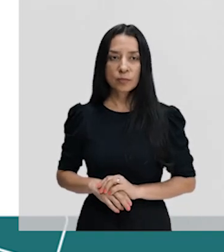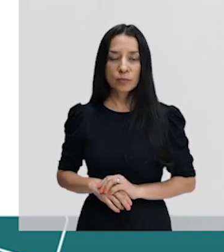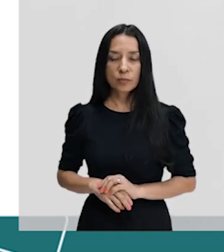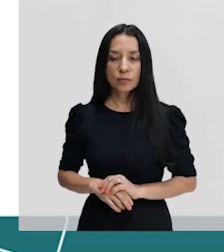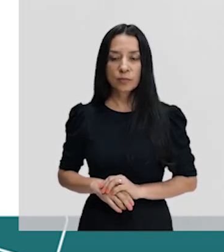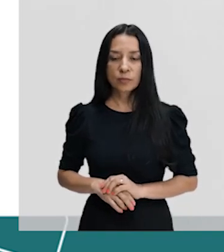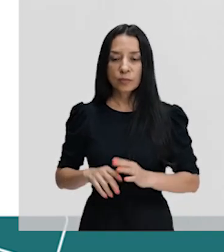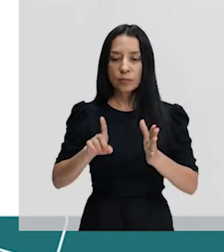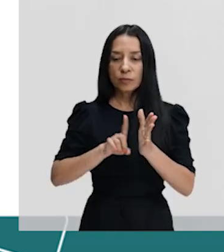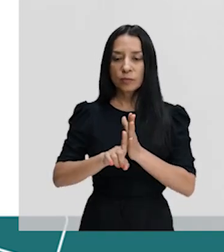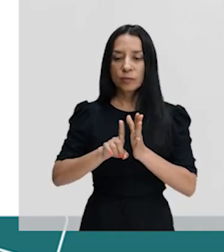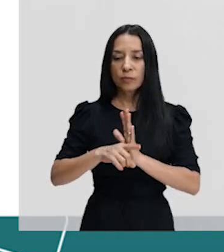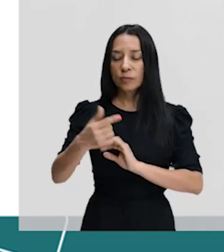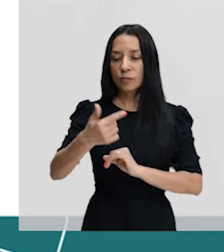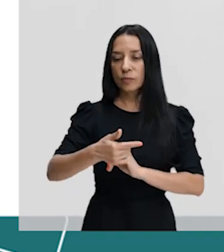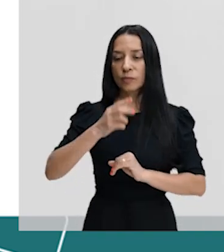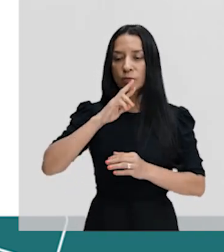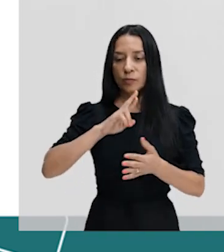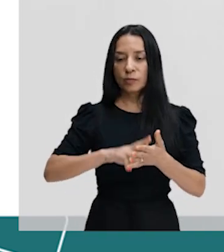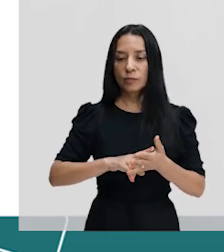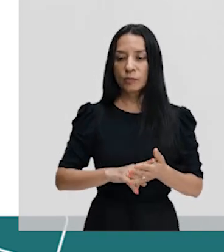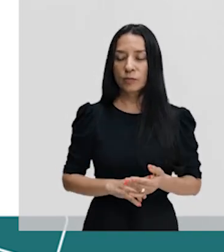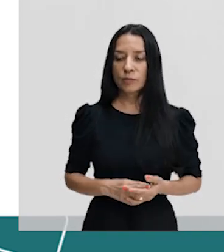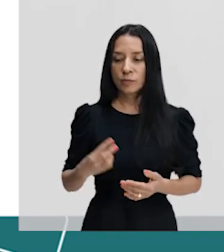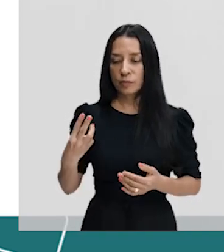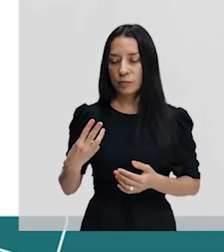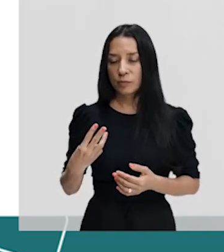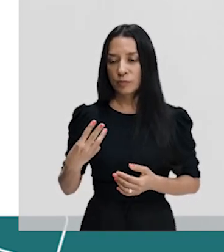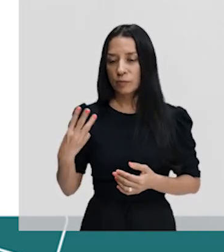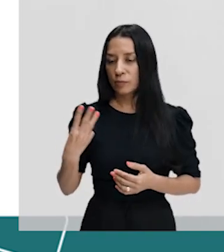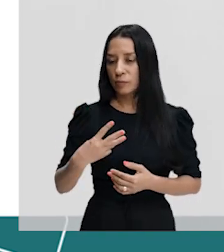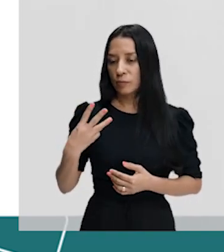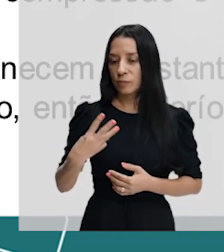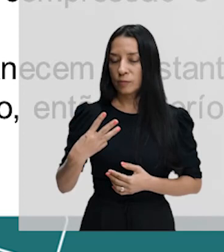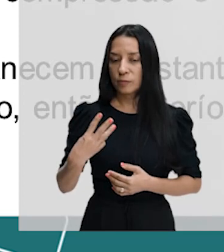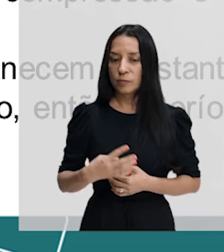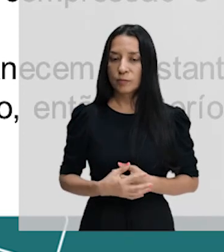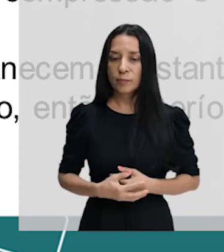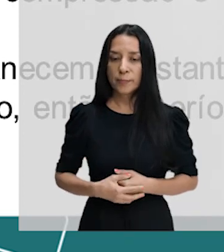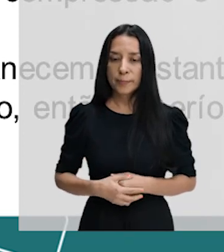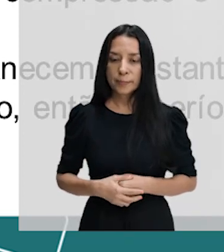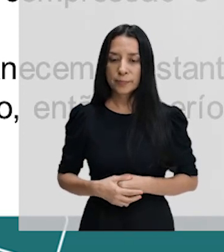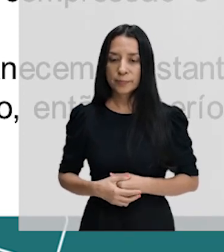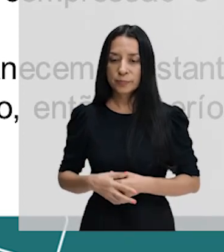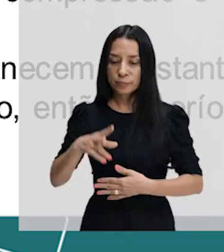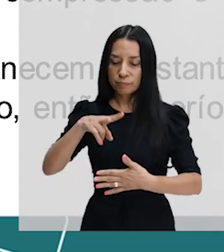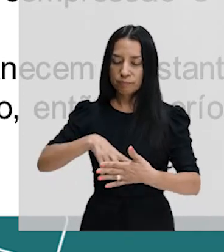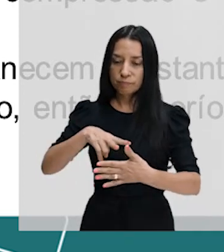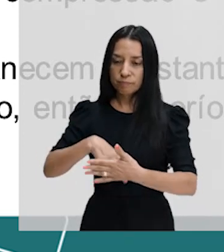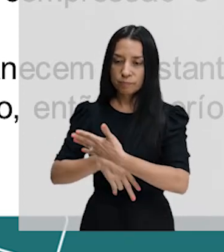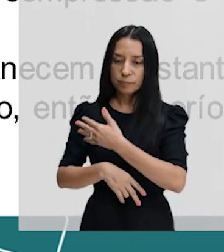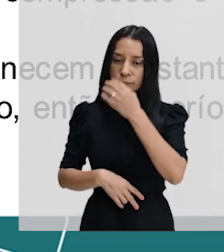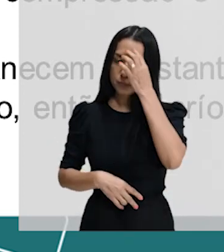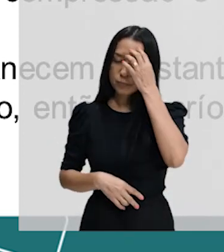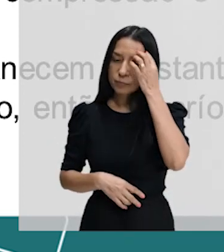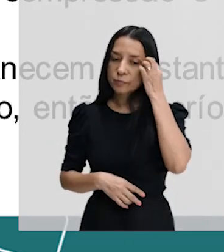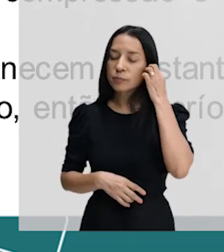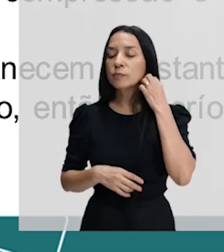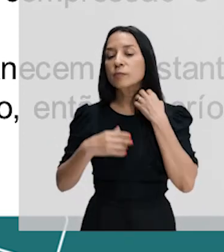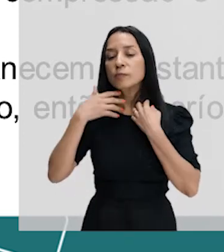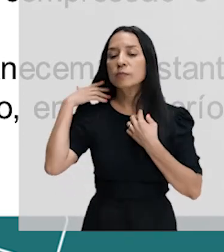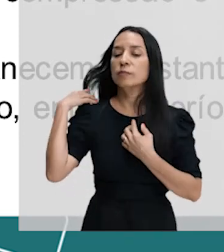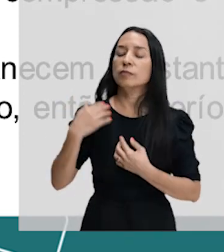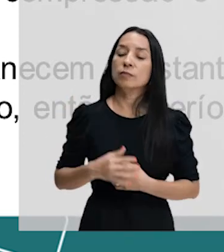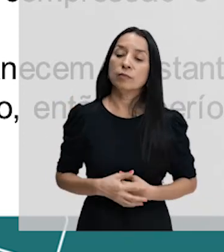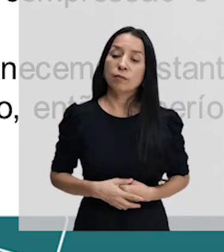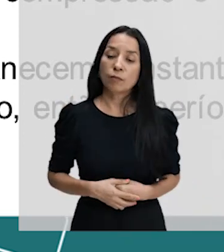então questão 2 resolvida né Vamos para a questão 3 questão 3 diz o seguinte considere